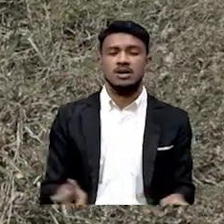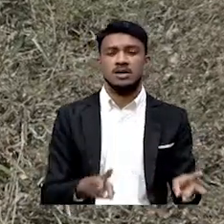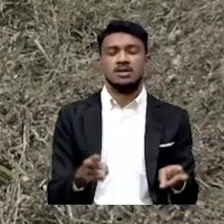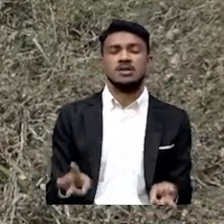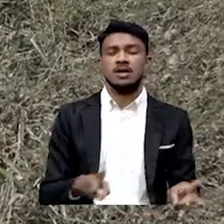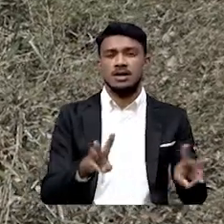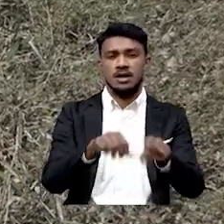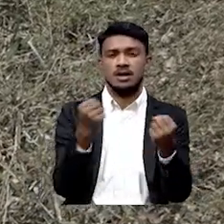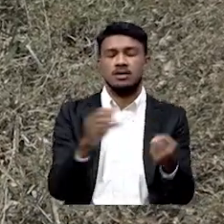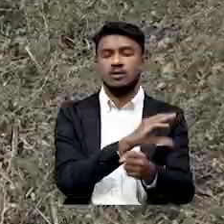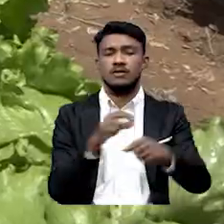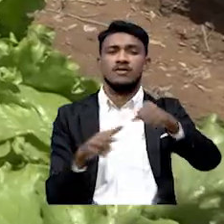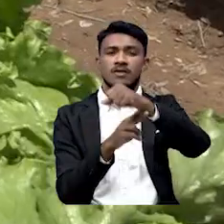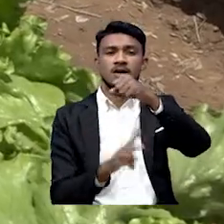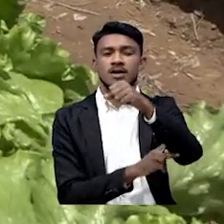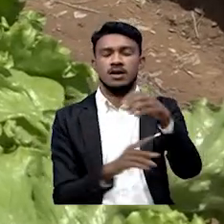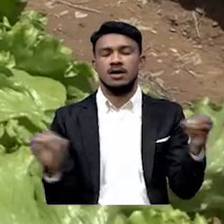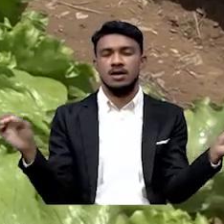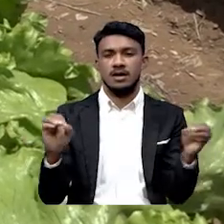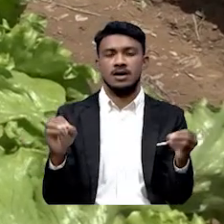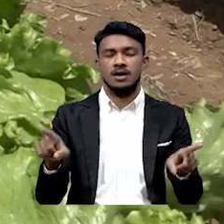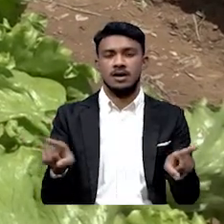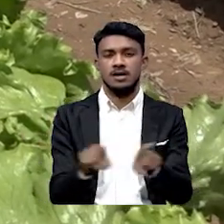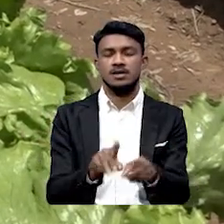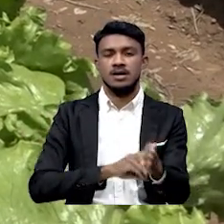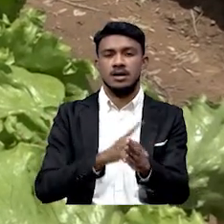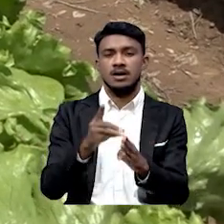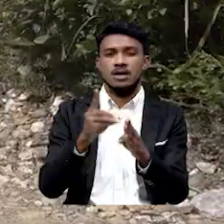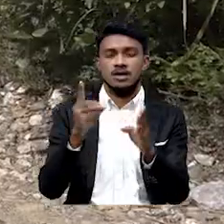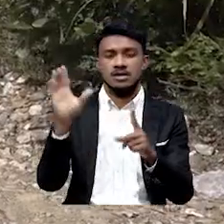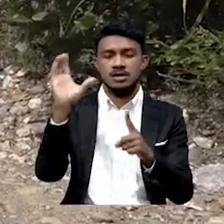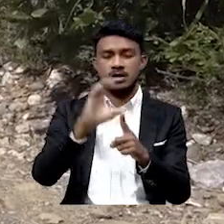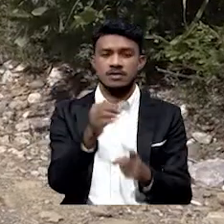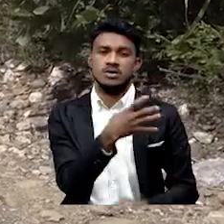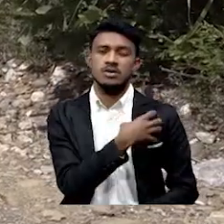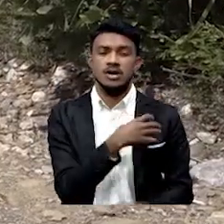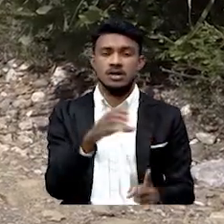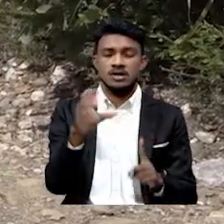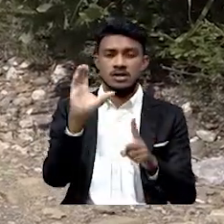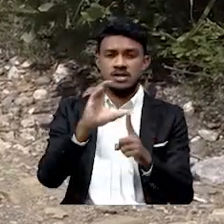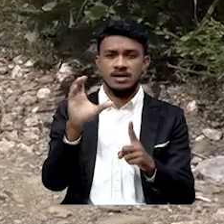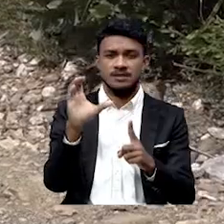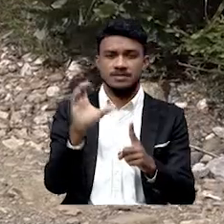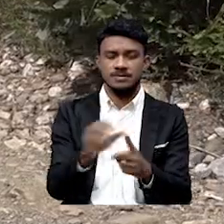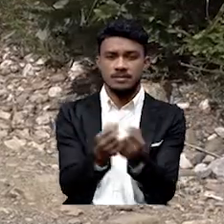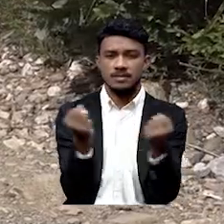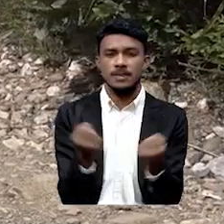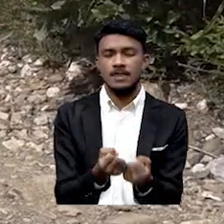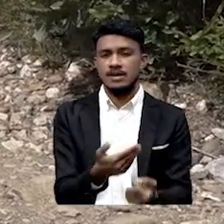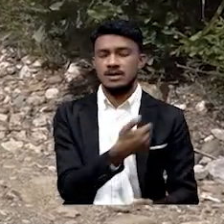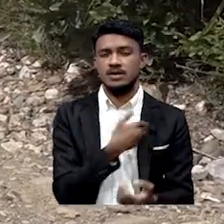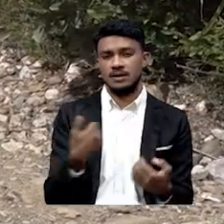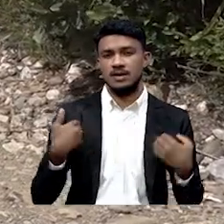falta ponte e a sira ni suku, hanesa na autoridade local relata ona ba governo central. Mas beto agora se dá o que ia